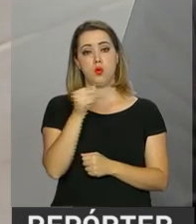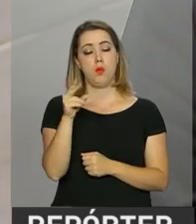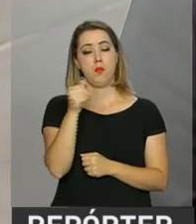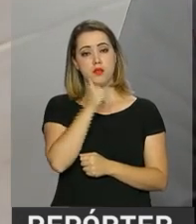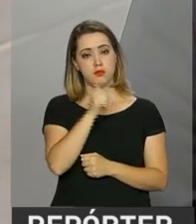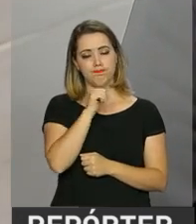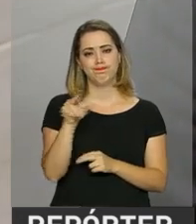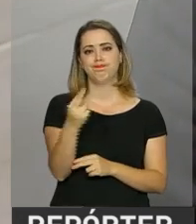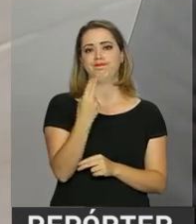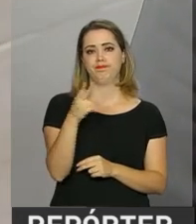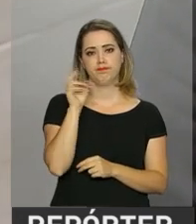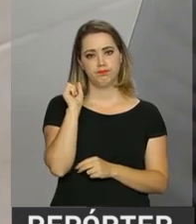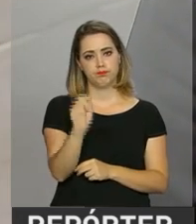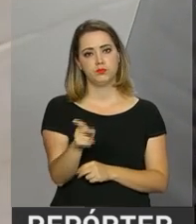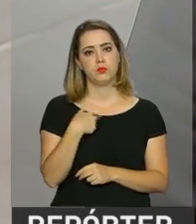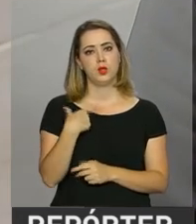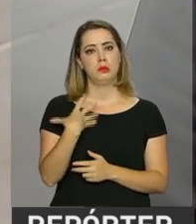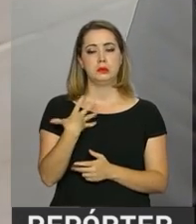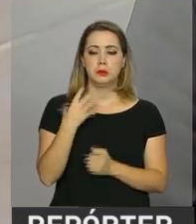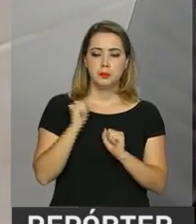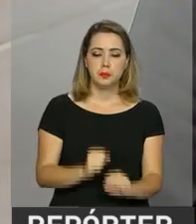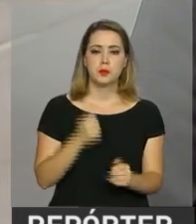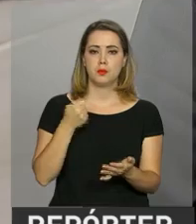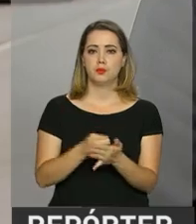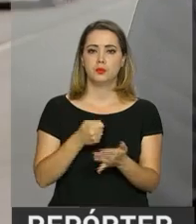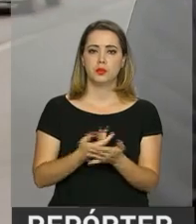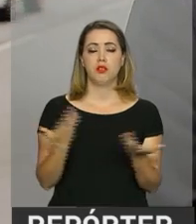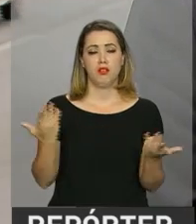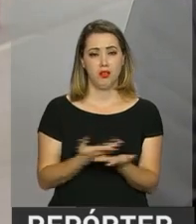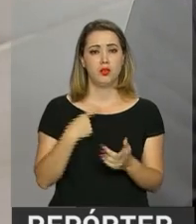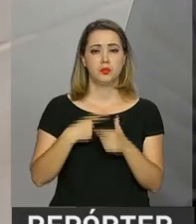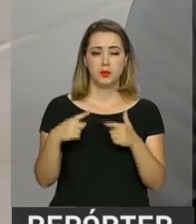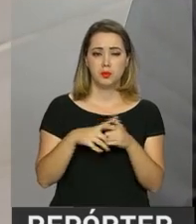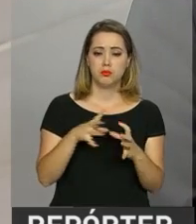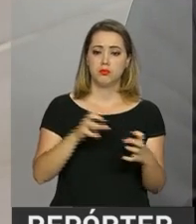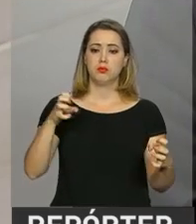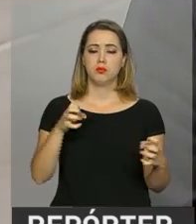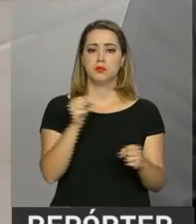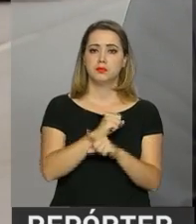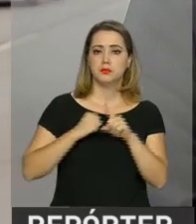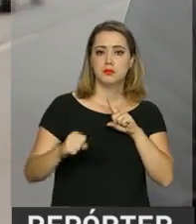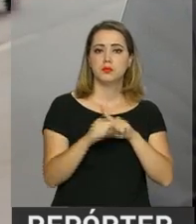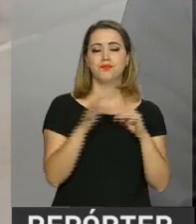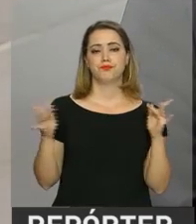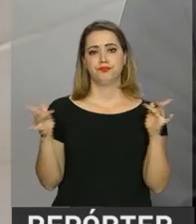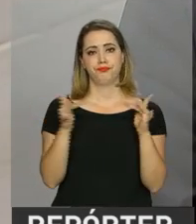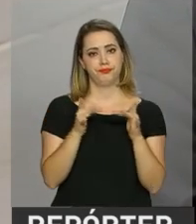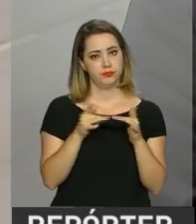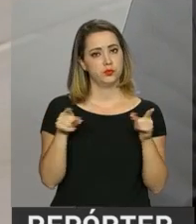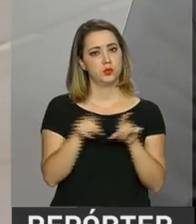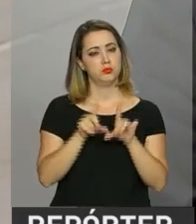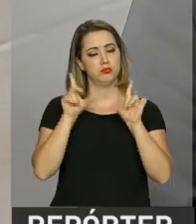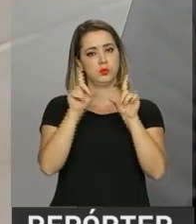mulheres a meta é ganhar fôlego no sistema que está pressionado pelo envelhecimento da sociedade combinado com a